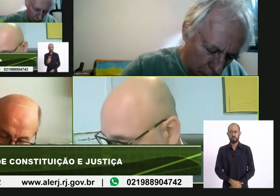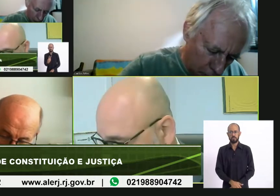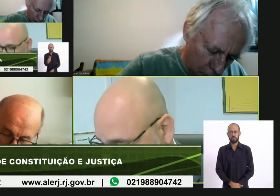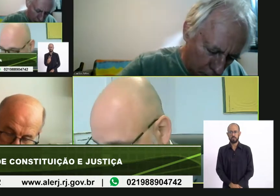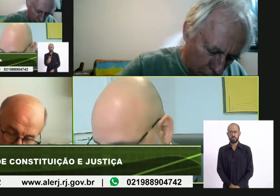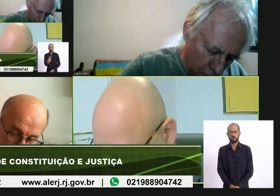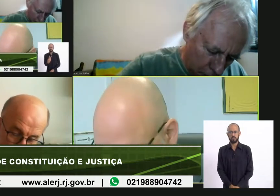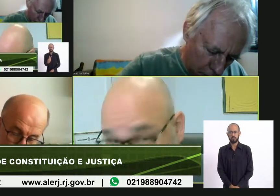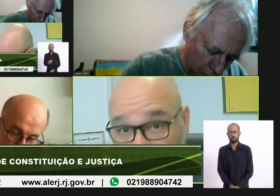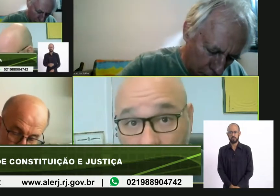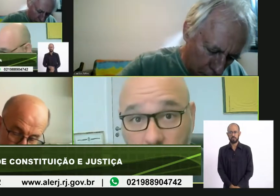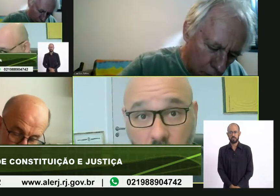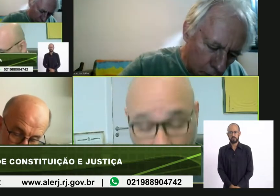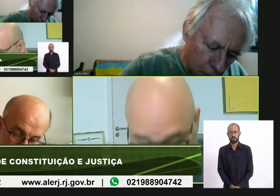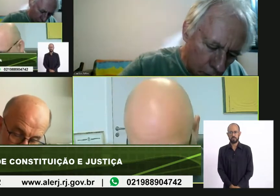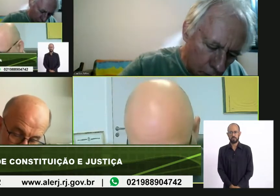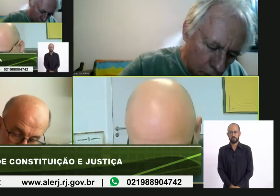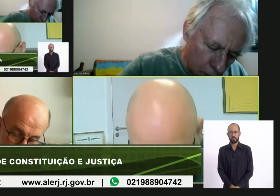Um copo